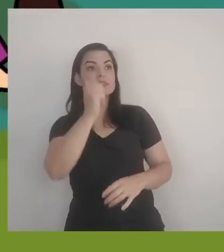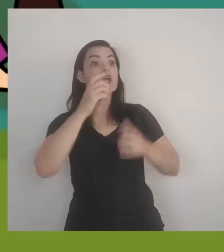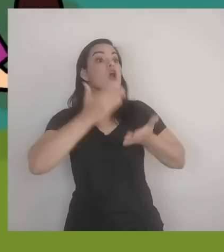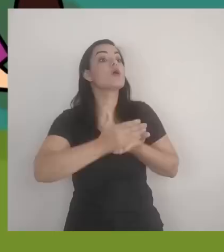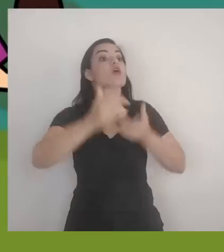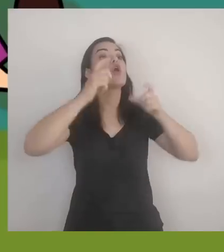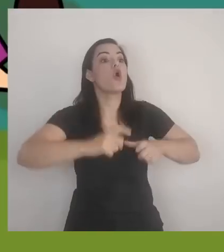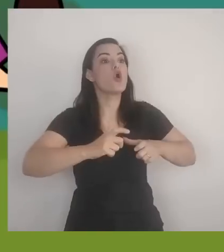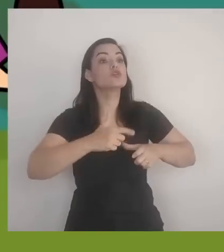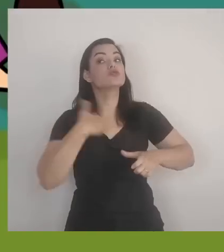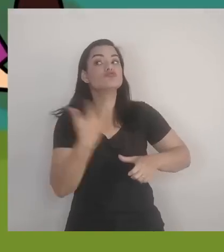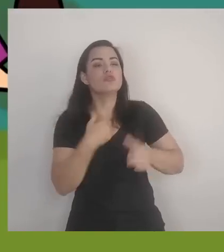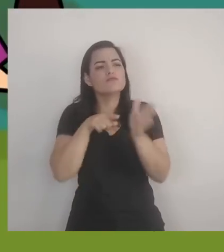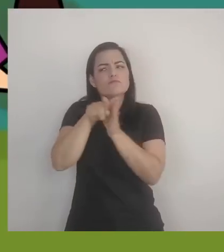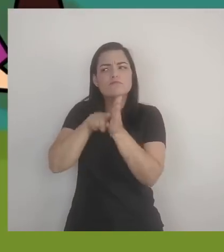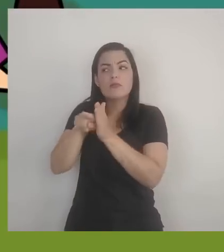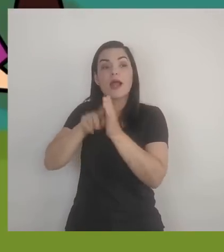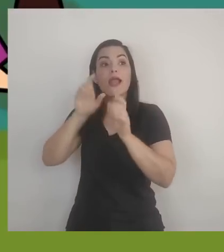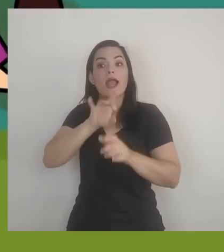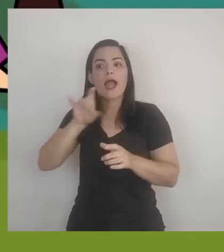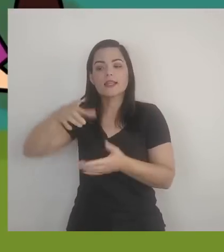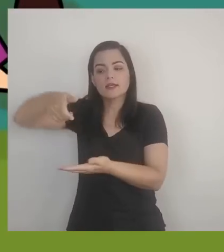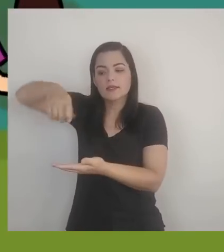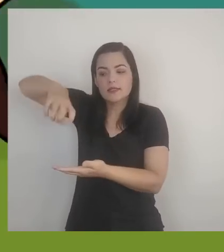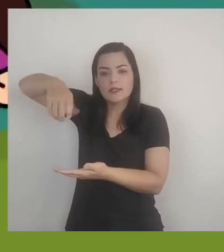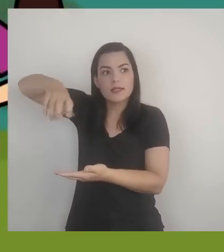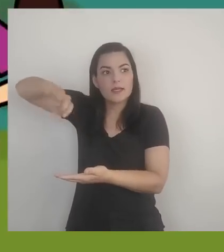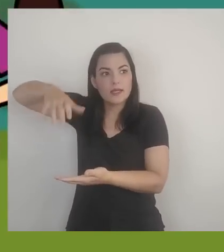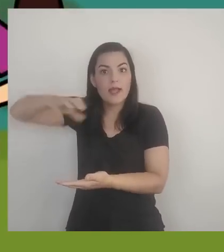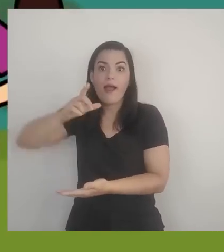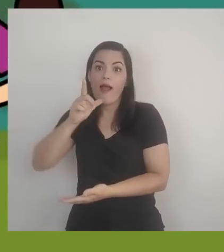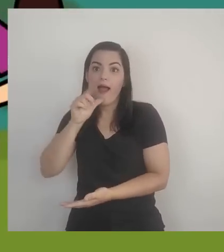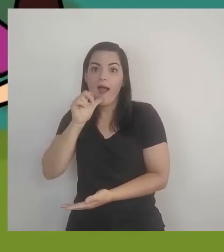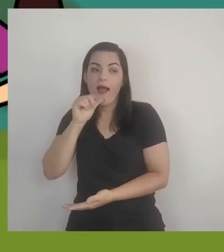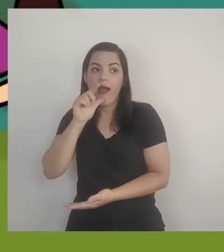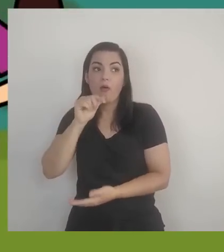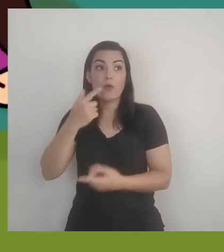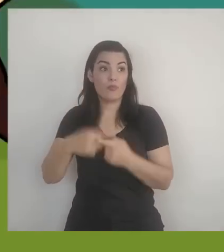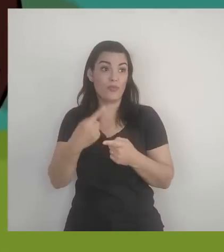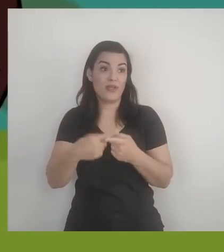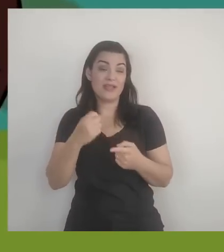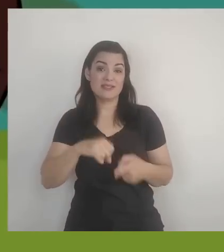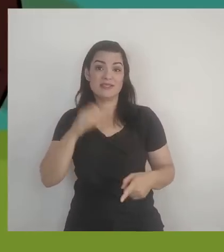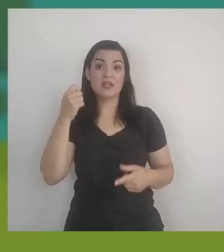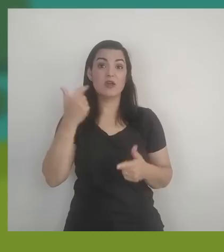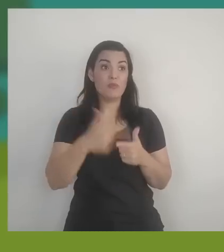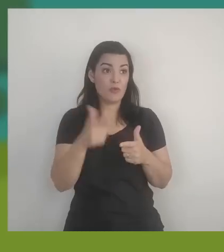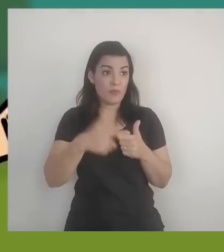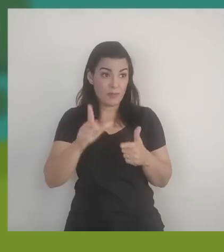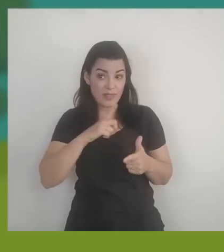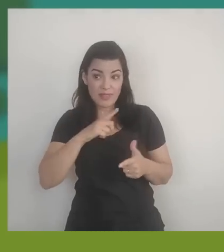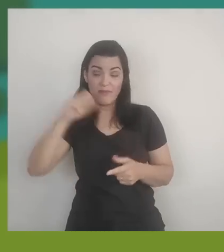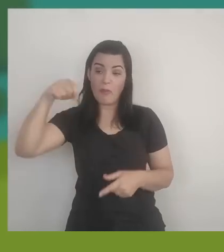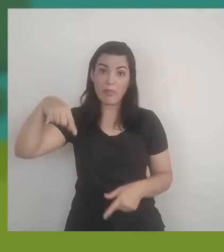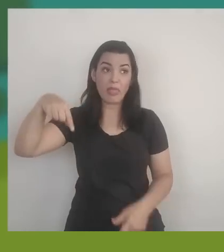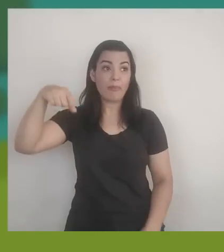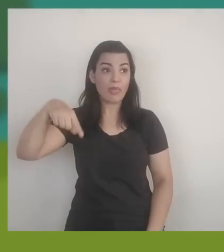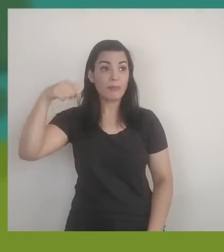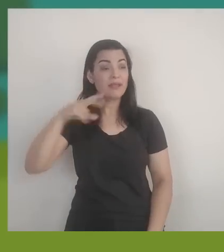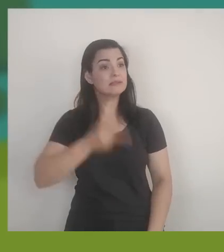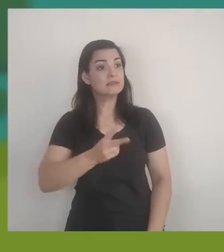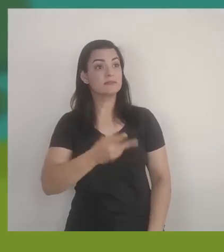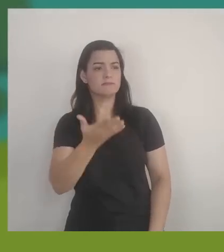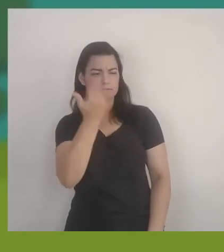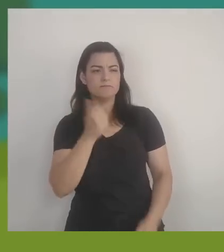Vamos investigar as torneiras do parque. Torneiras com problemas pingam igualzinho ao conta-gotas, gota por gota. Vamos começar a